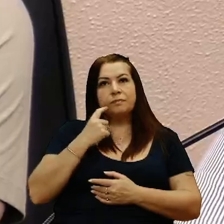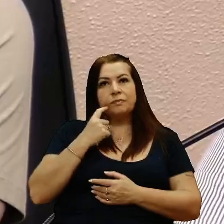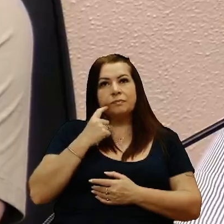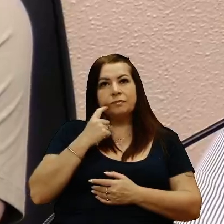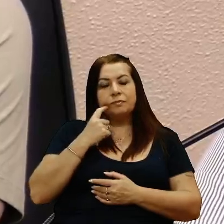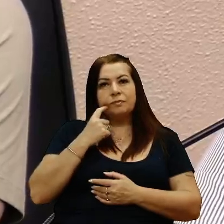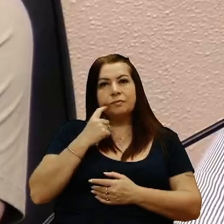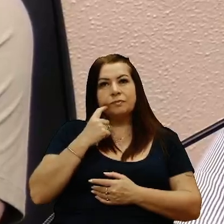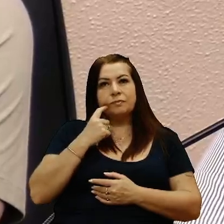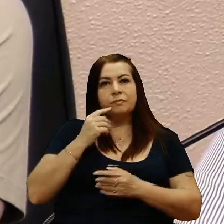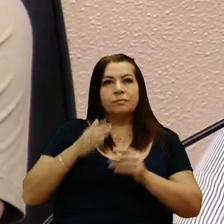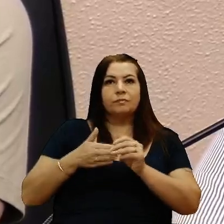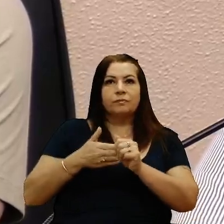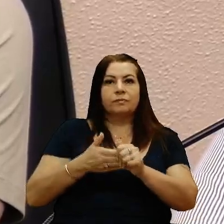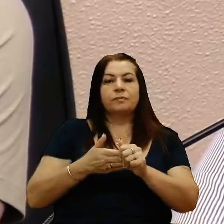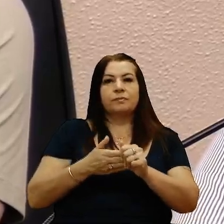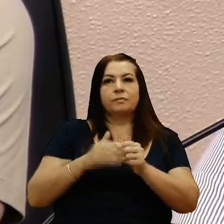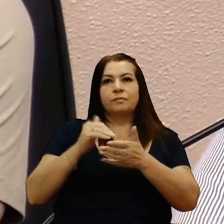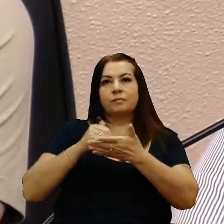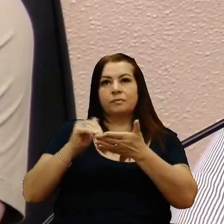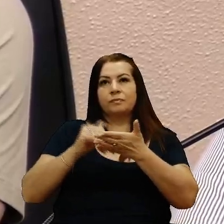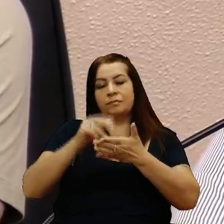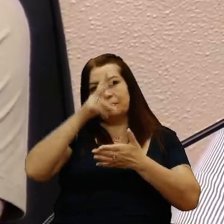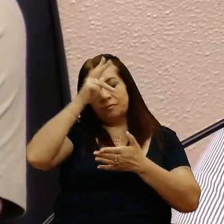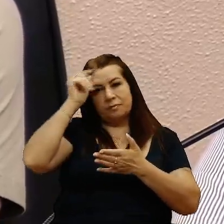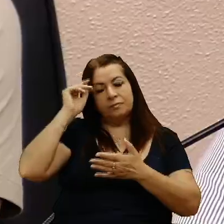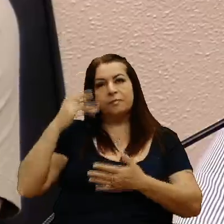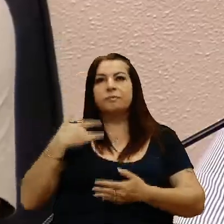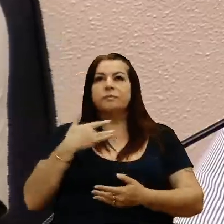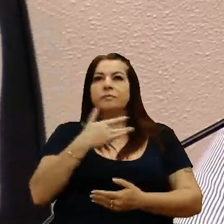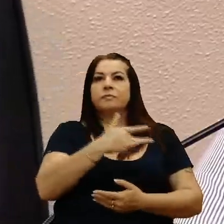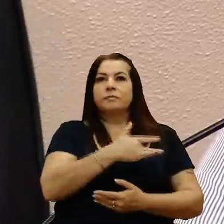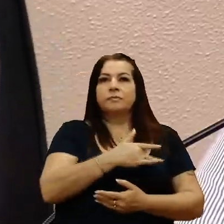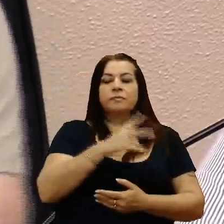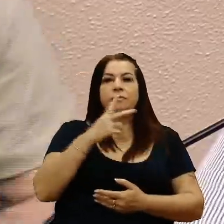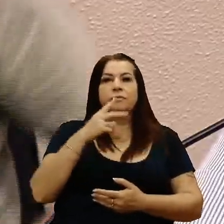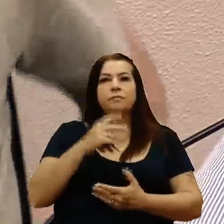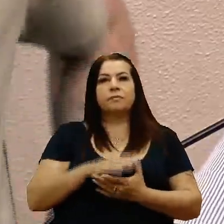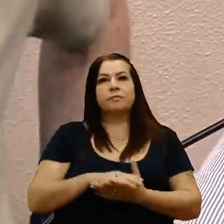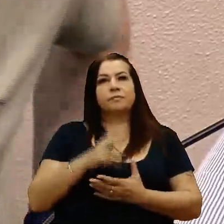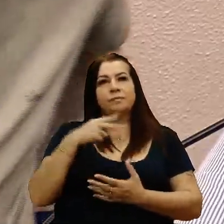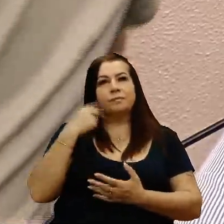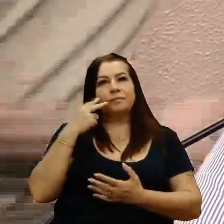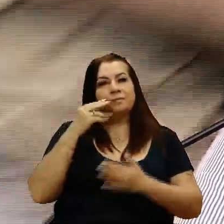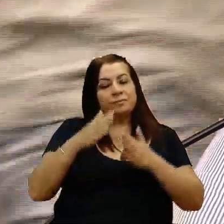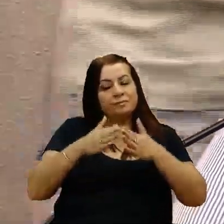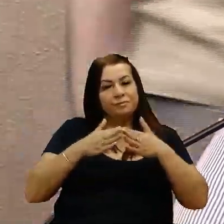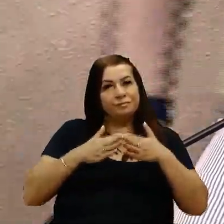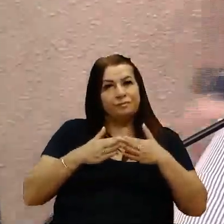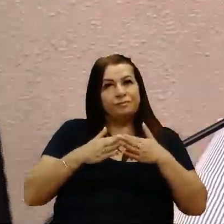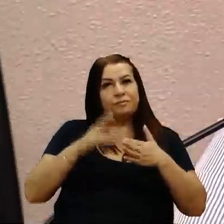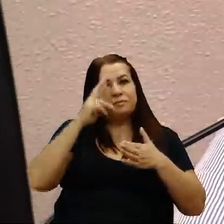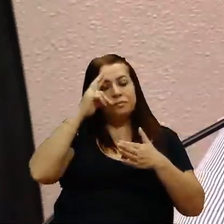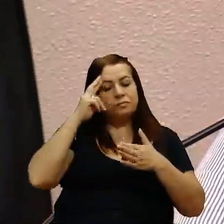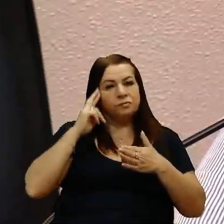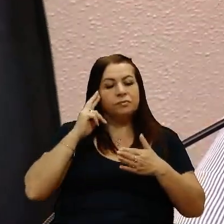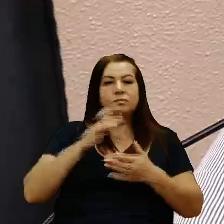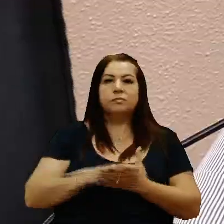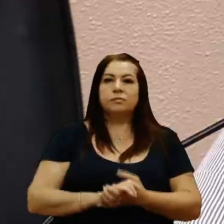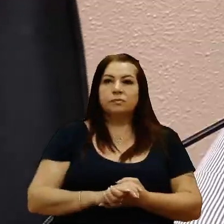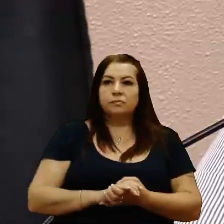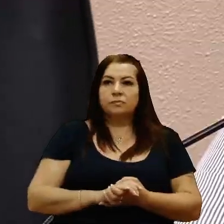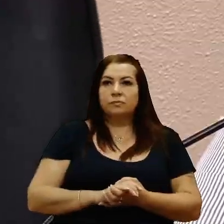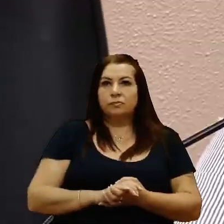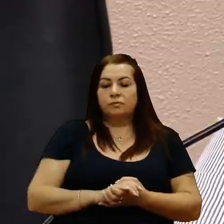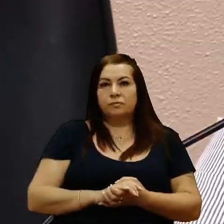que acompanhe o secretário municipal de saúde, vereador licenciado Rafael Bueno,